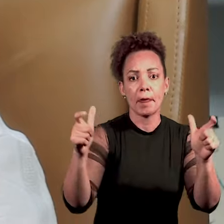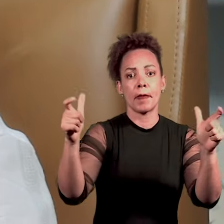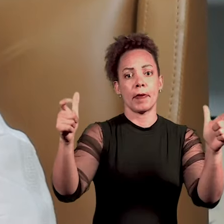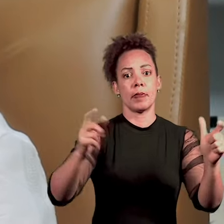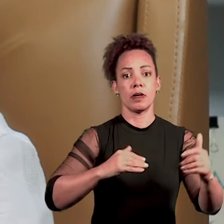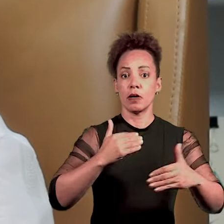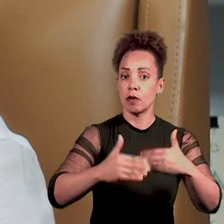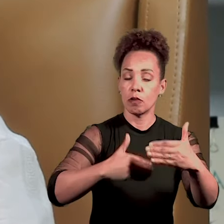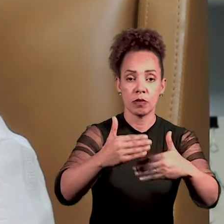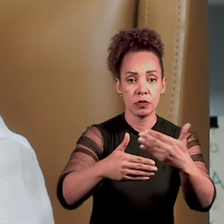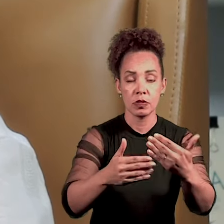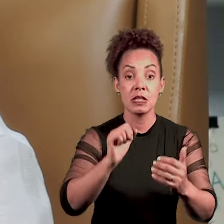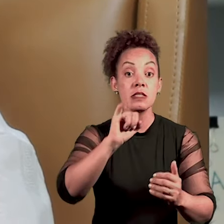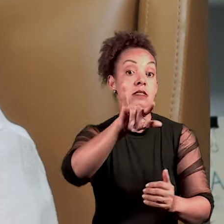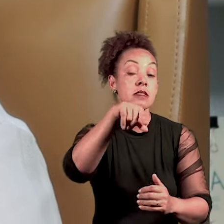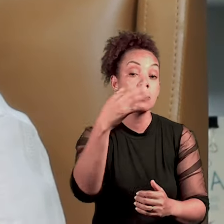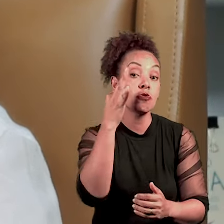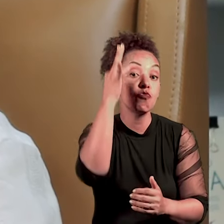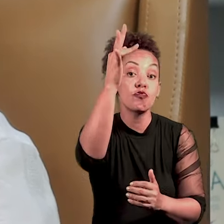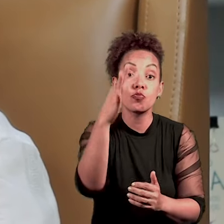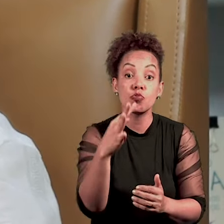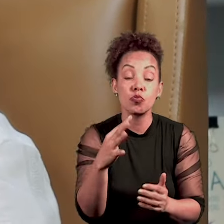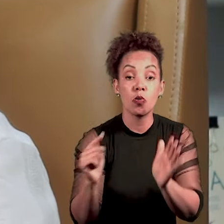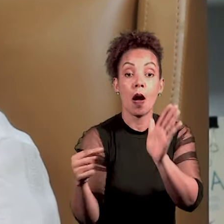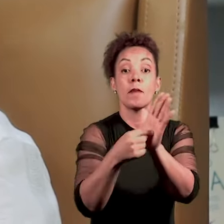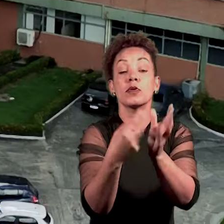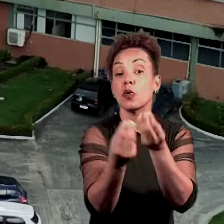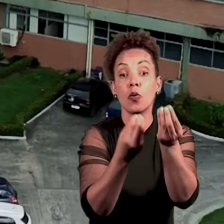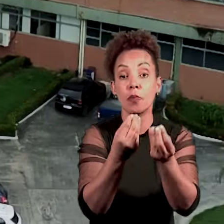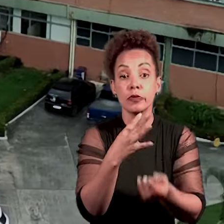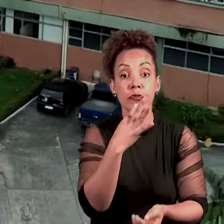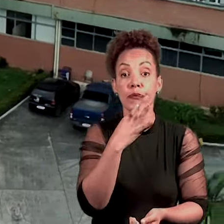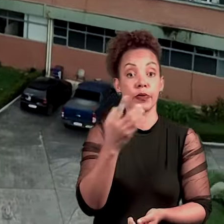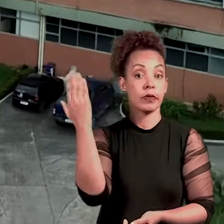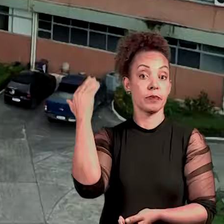tem como apontar um futuro se nós não conhecemos nosso passado. Então